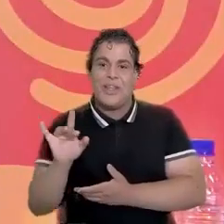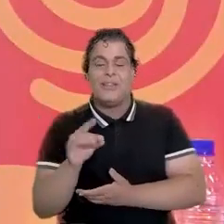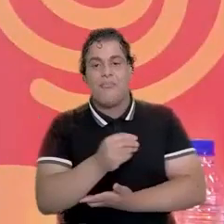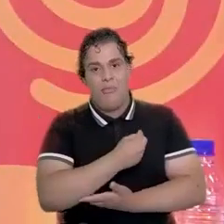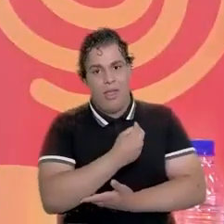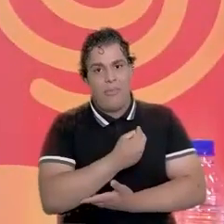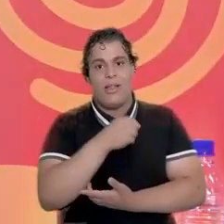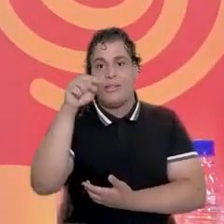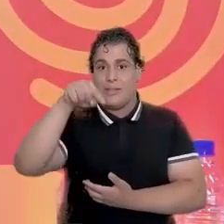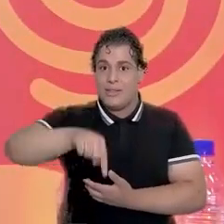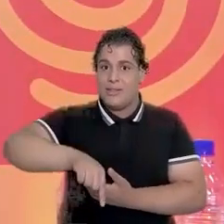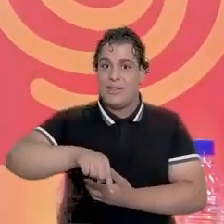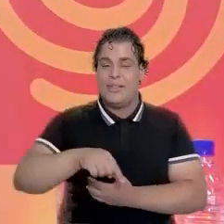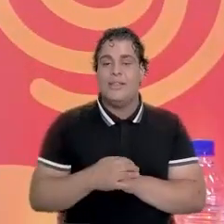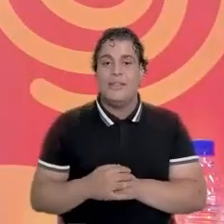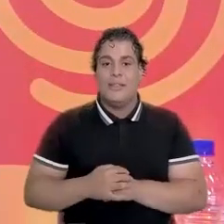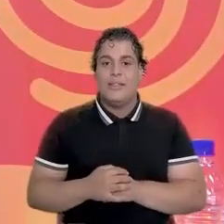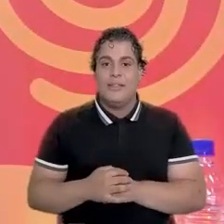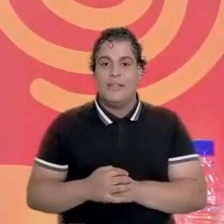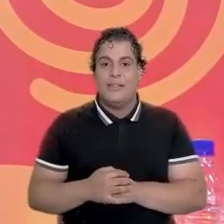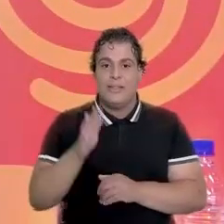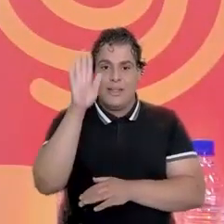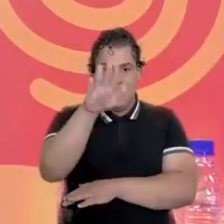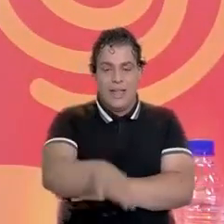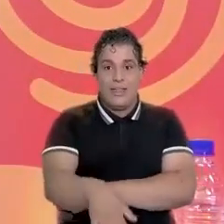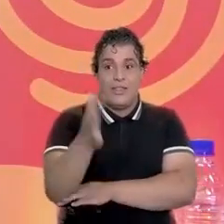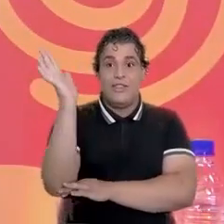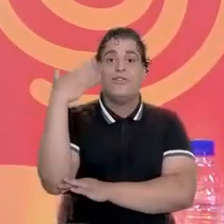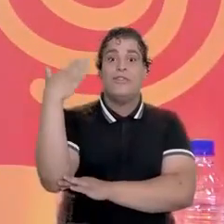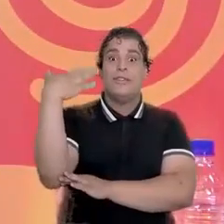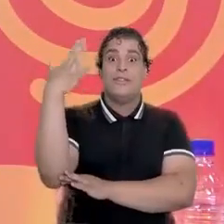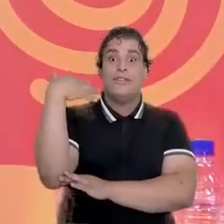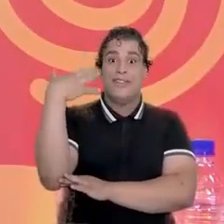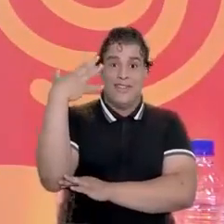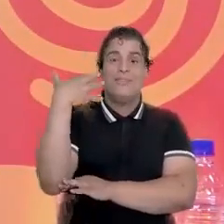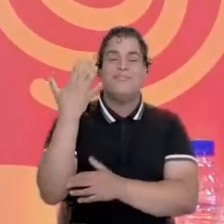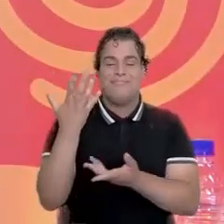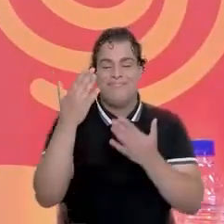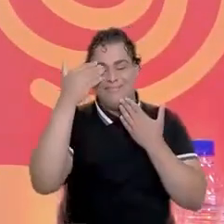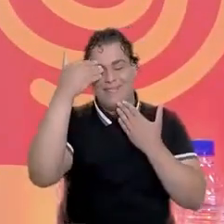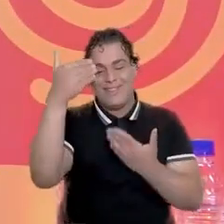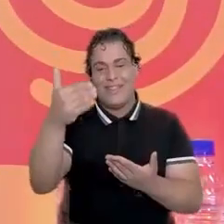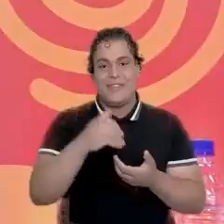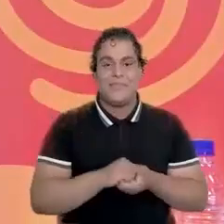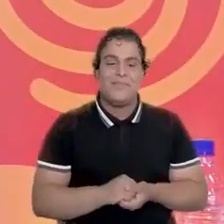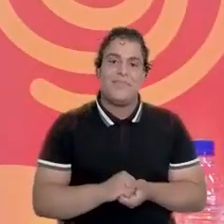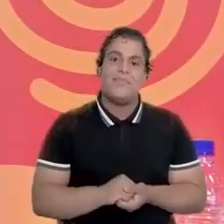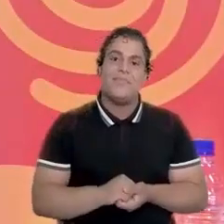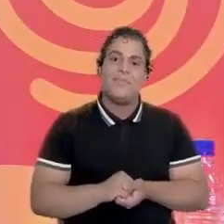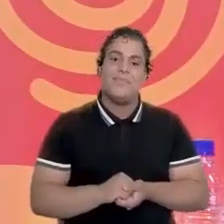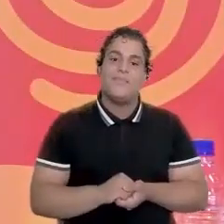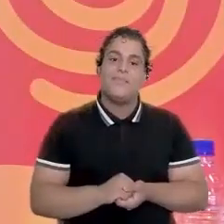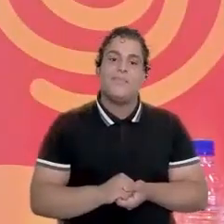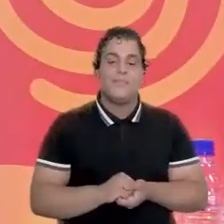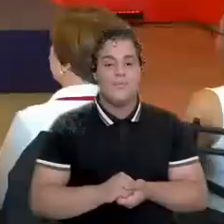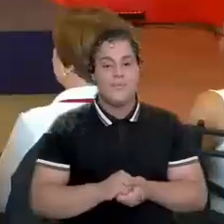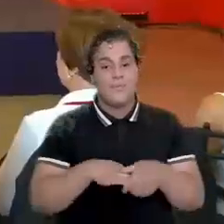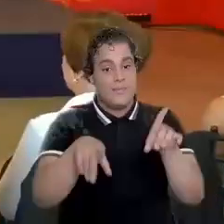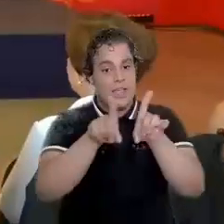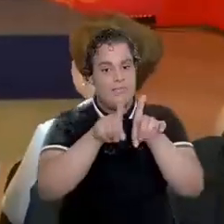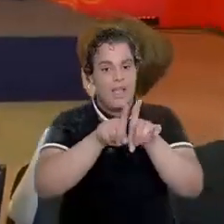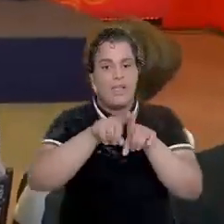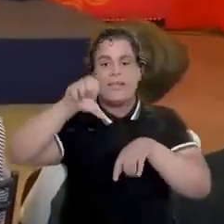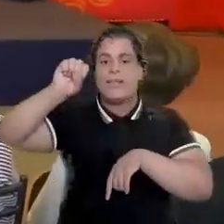de verão antecipado, né? Que Araxá. Obrigada a vocês. E também conosco,